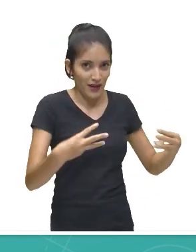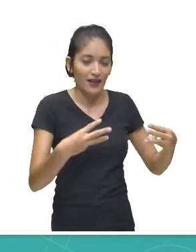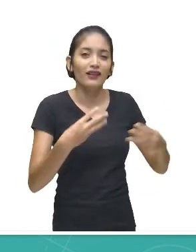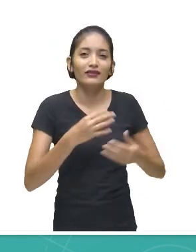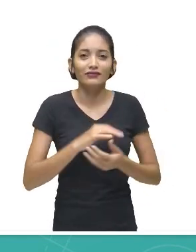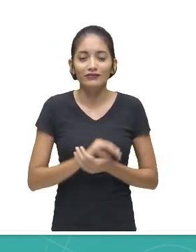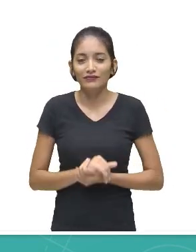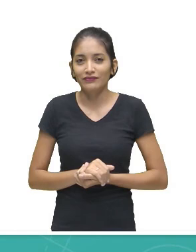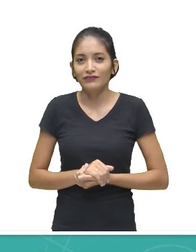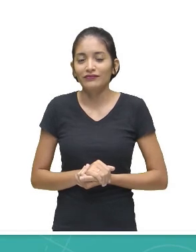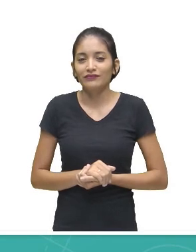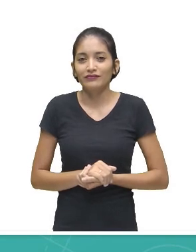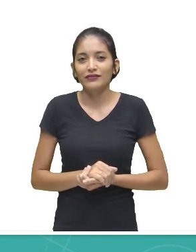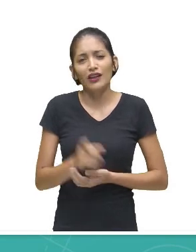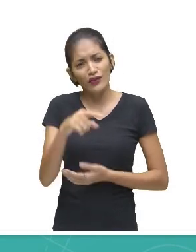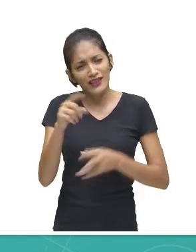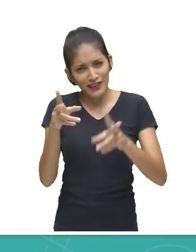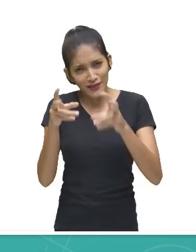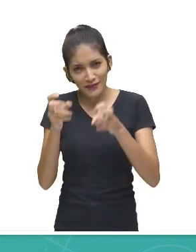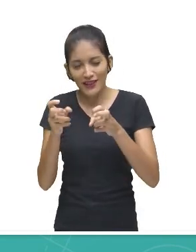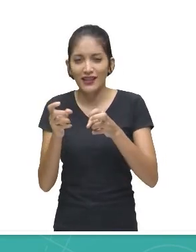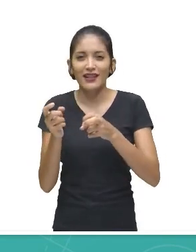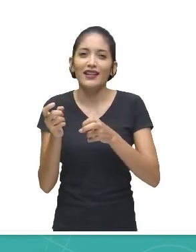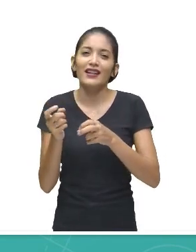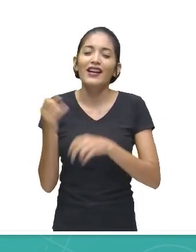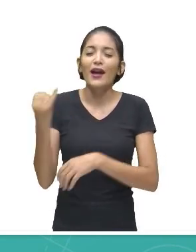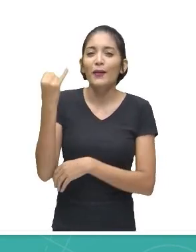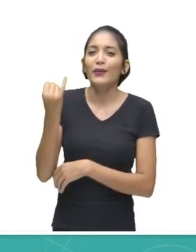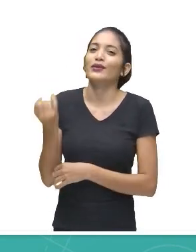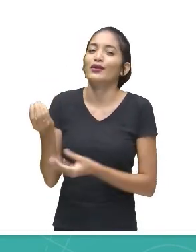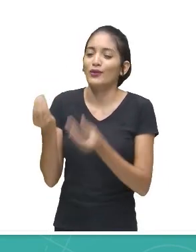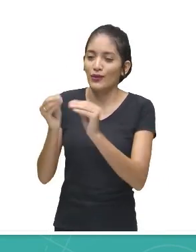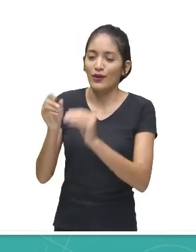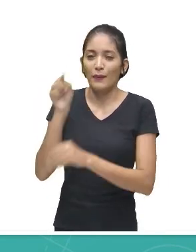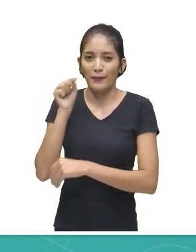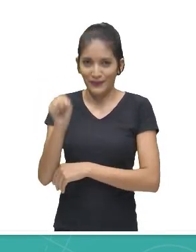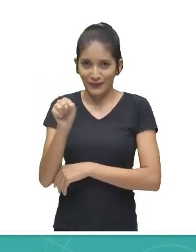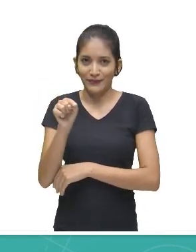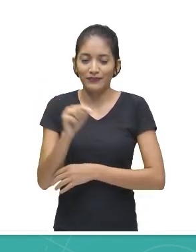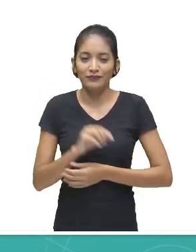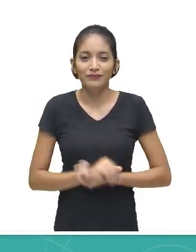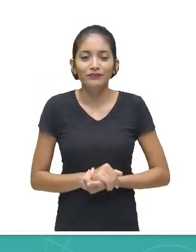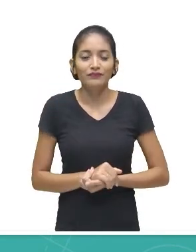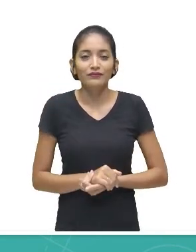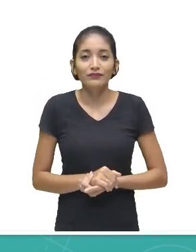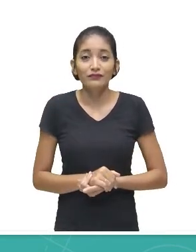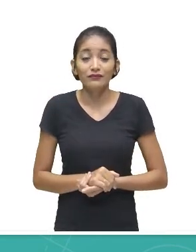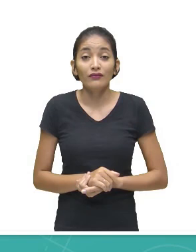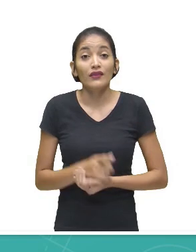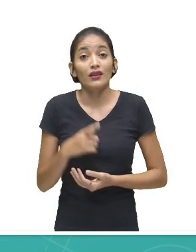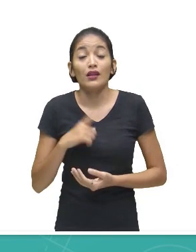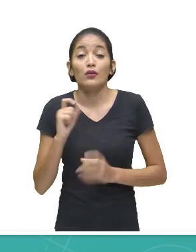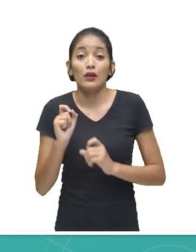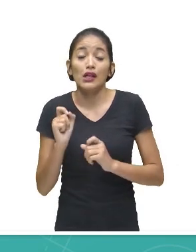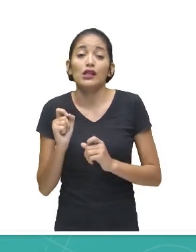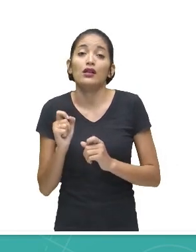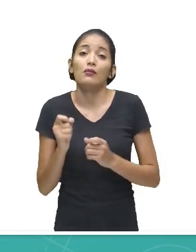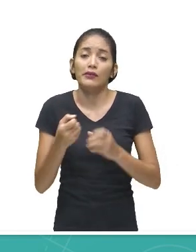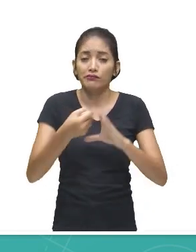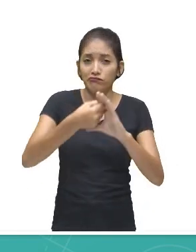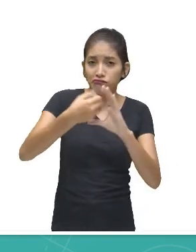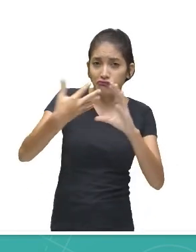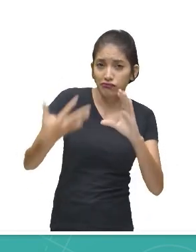Então, perceberam como é importante a pontuação no texto? Ele tem todo um sentido, né? Tem todo